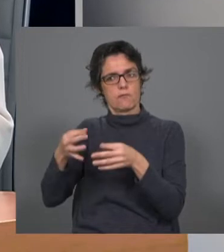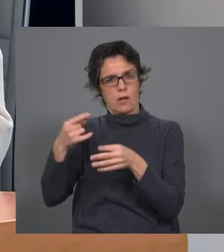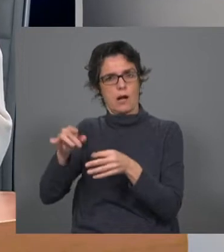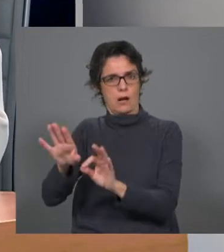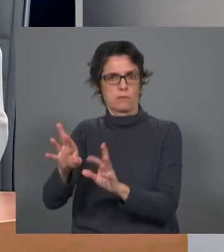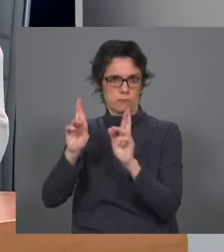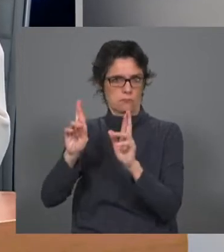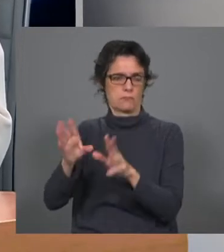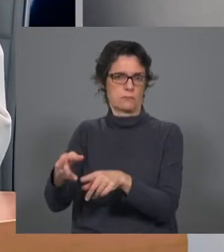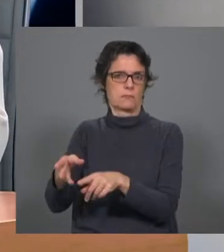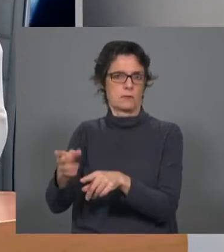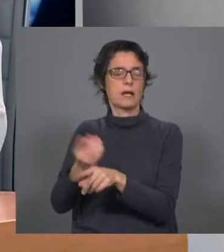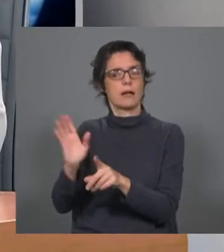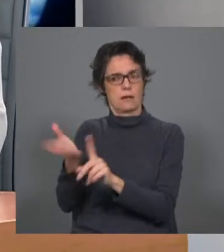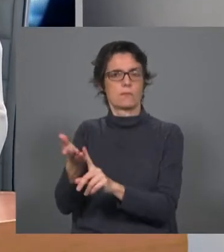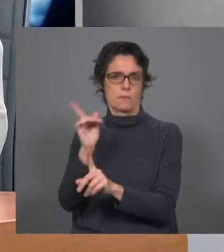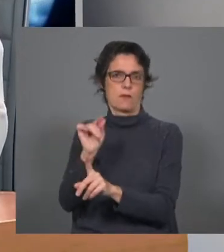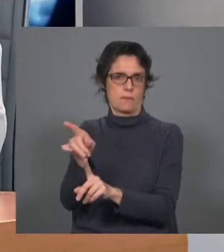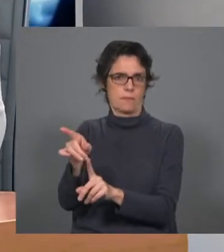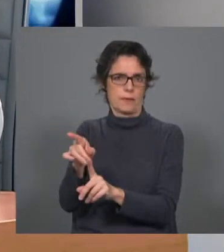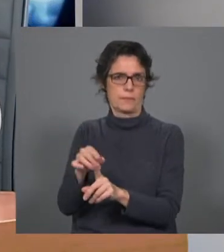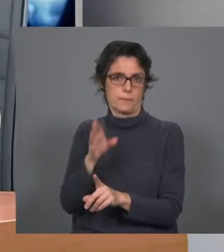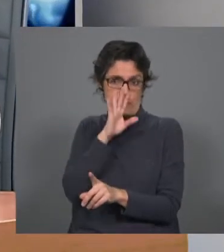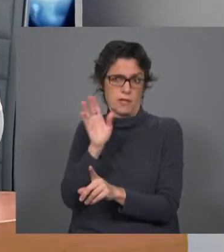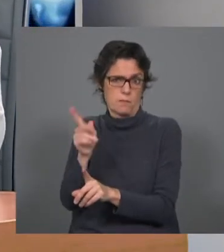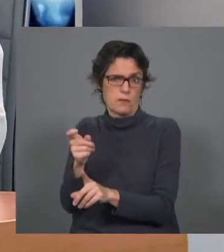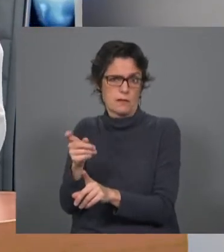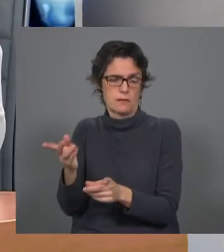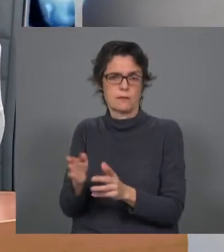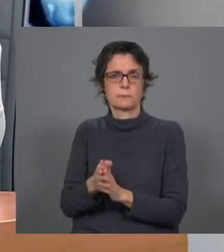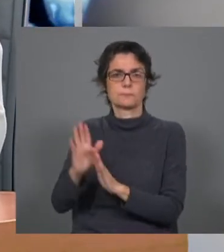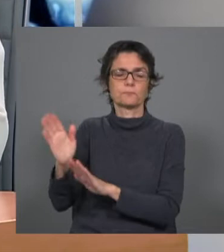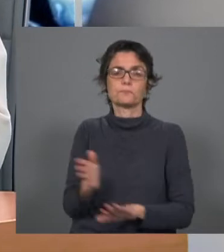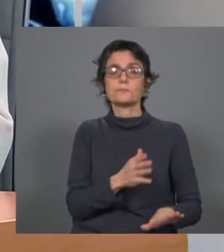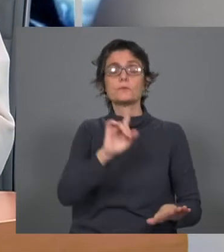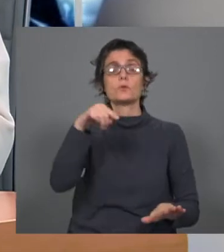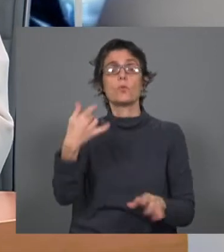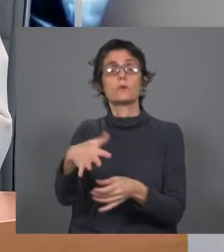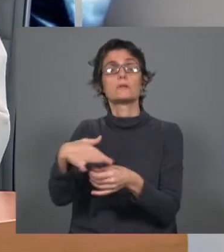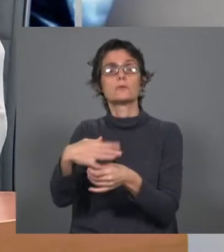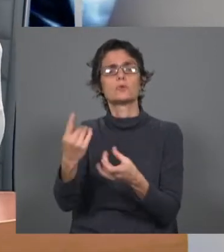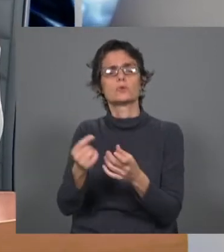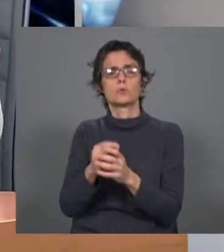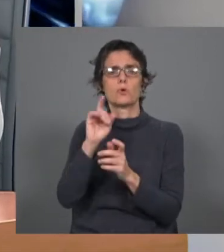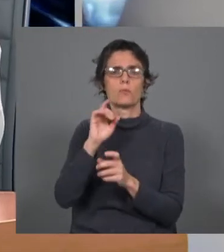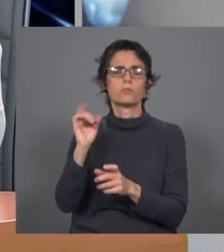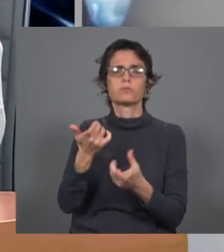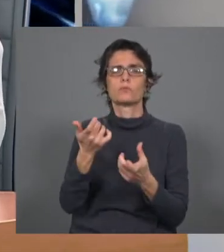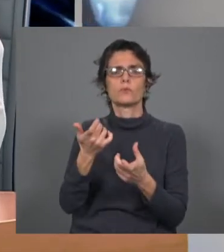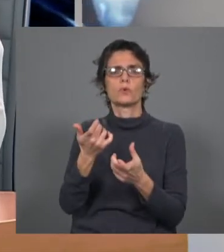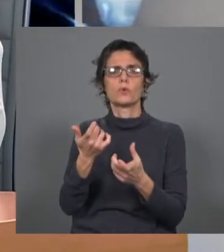disso, punido. Depois há outros casos que têm sido levantados de provedores de santas casas,